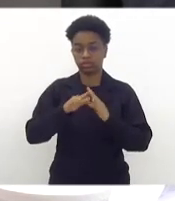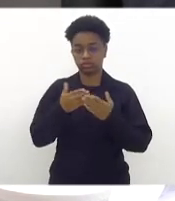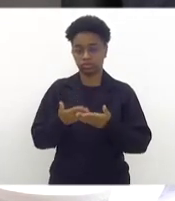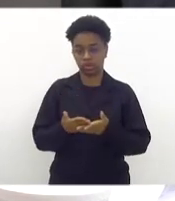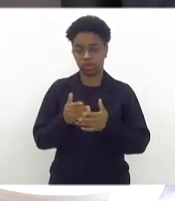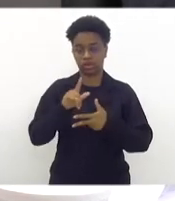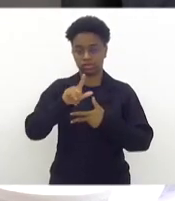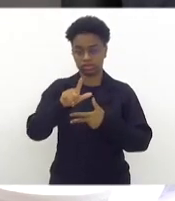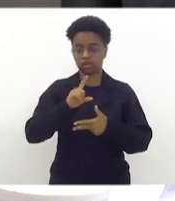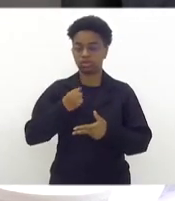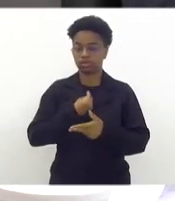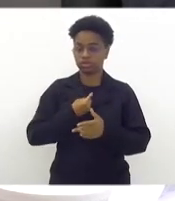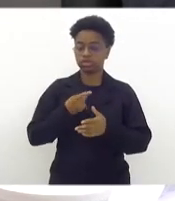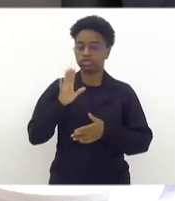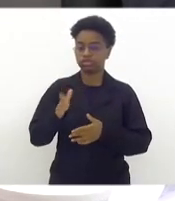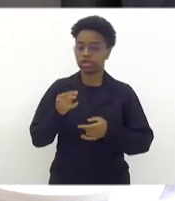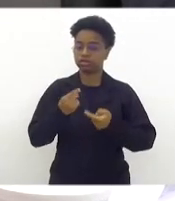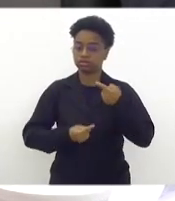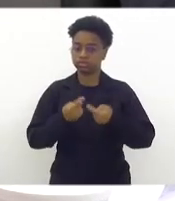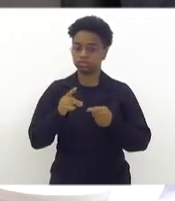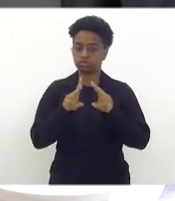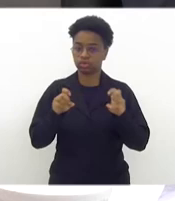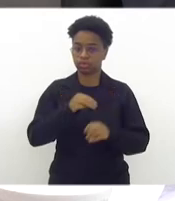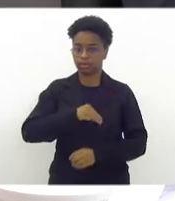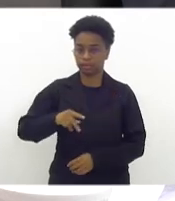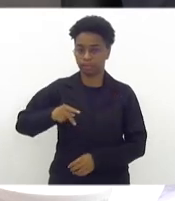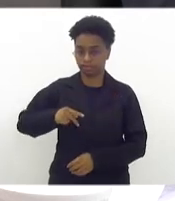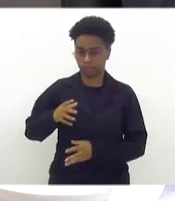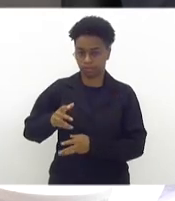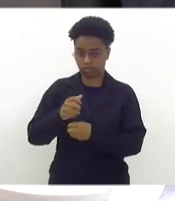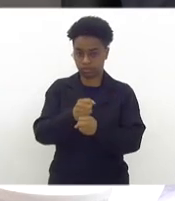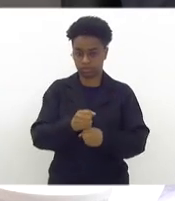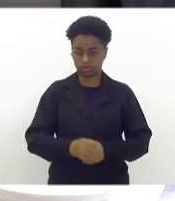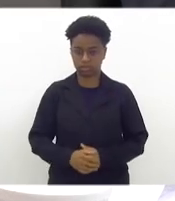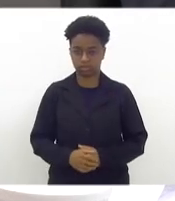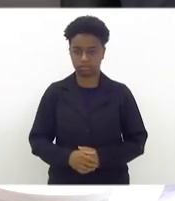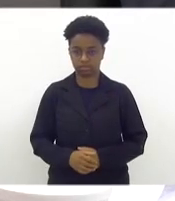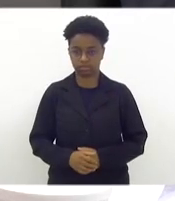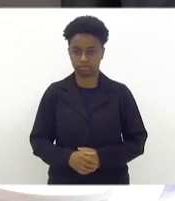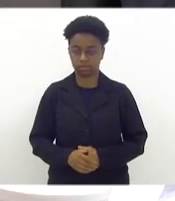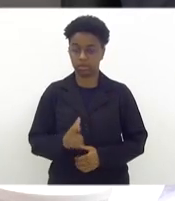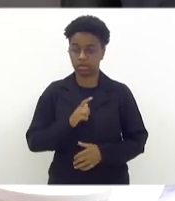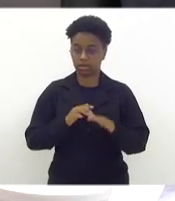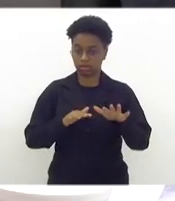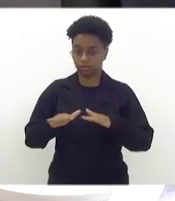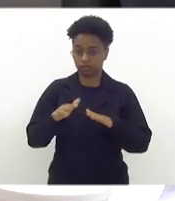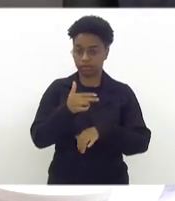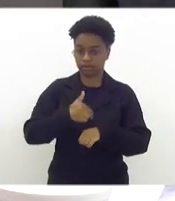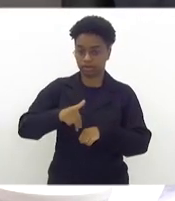profundo sobre o Ministério Público de Contas. apesar de haver um movimento